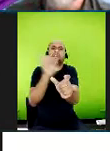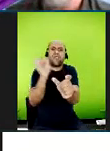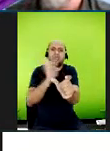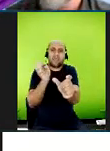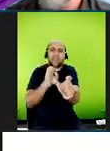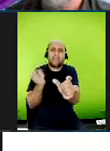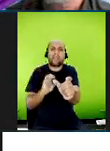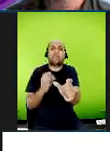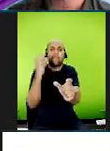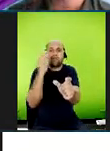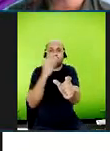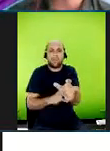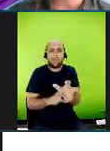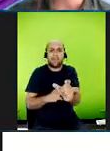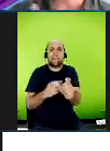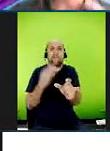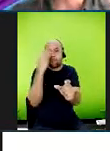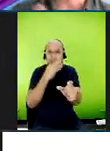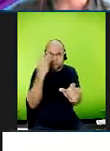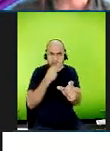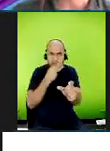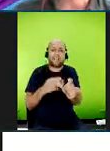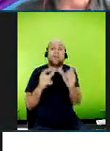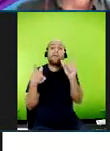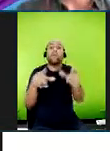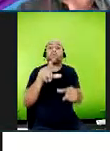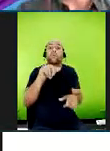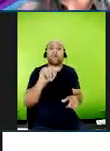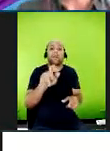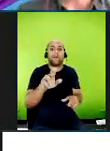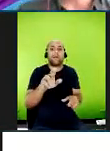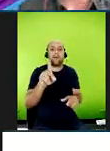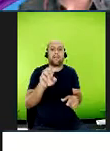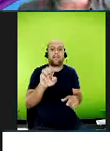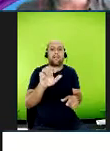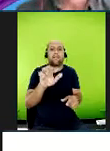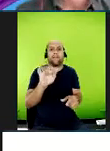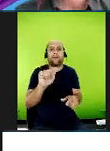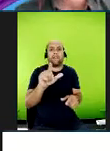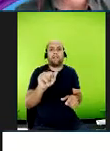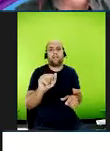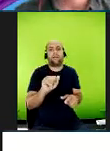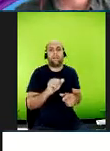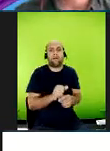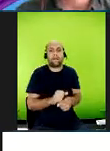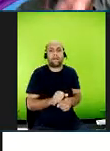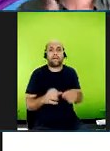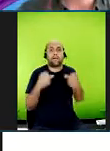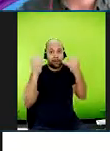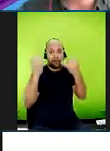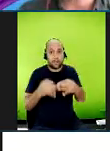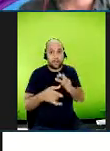duas mulheres falando elas estão em lugar de fala né me dá um gente precisa começar a sacar o que que é isso no cotidiano porque como eu falei lá no